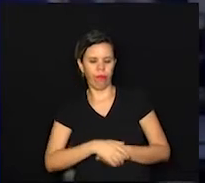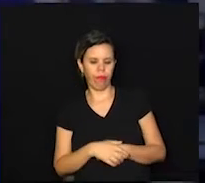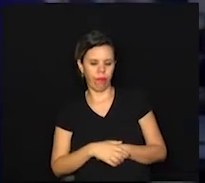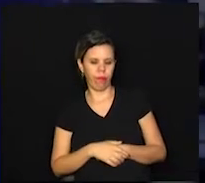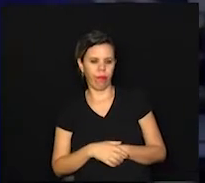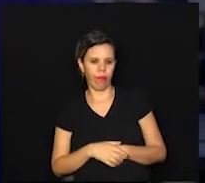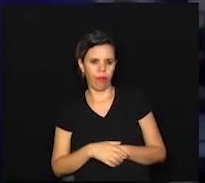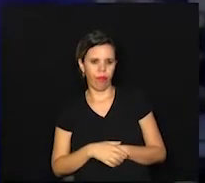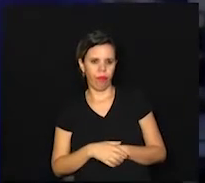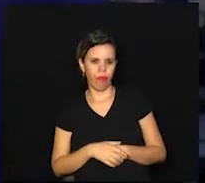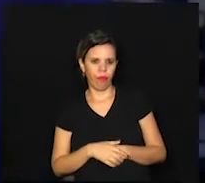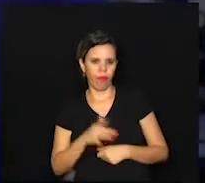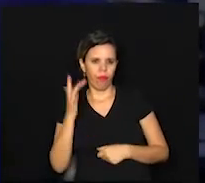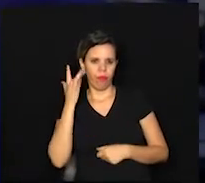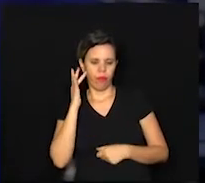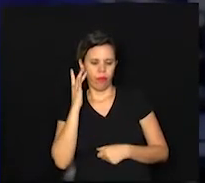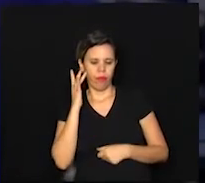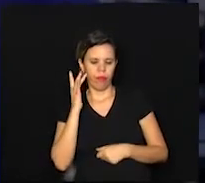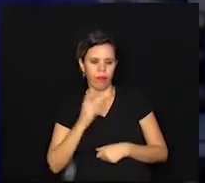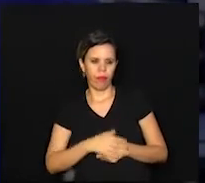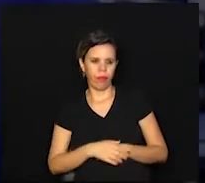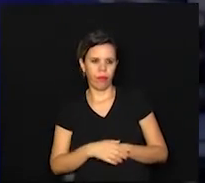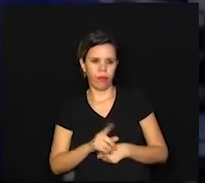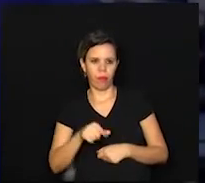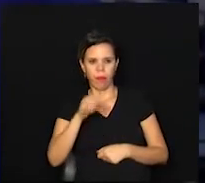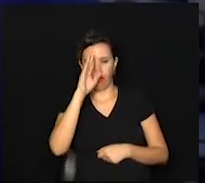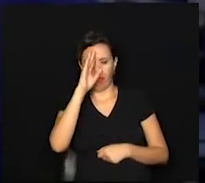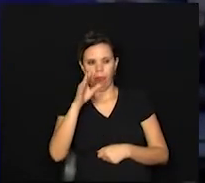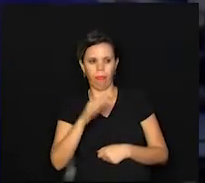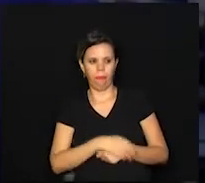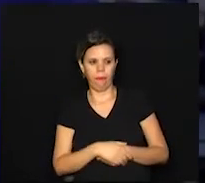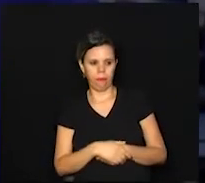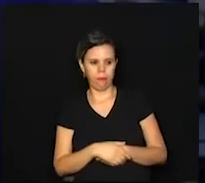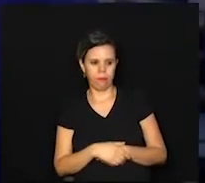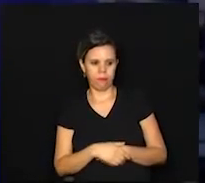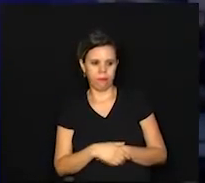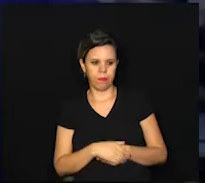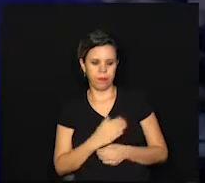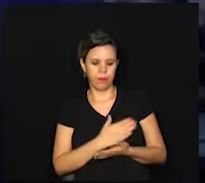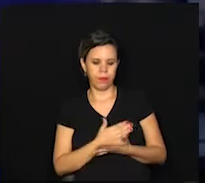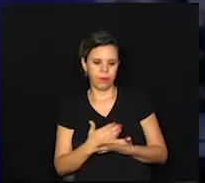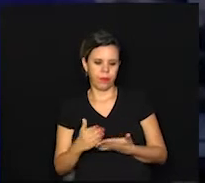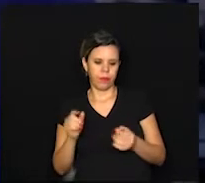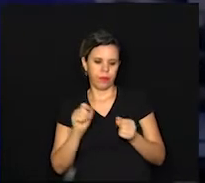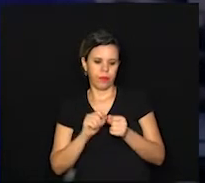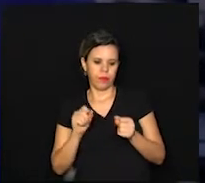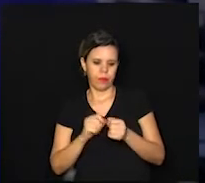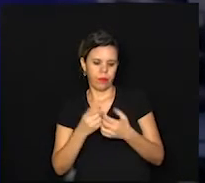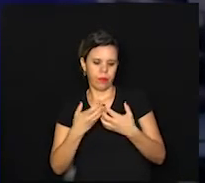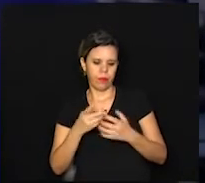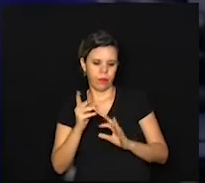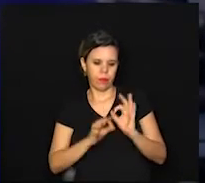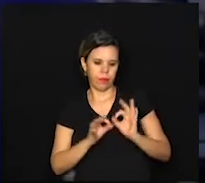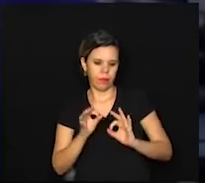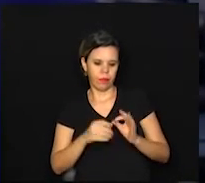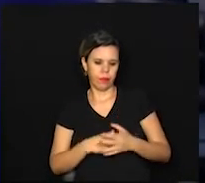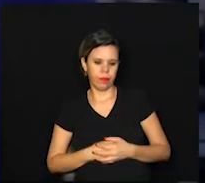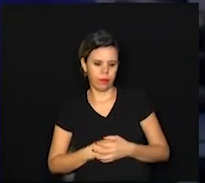E eu acho que isso é fundamental, né? E começar a fazer um planejamento